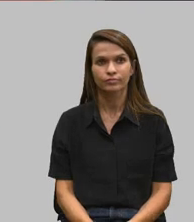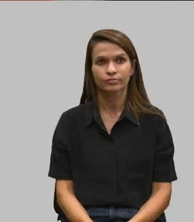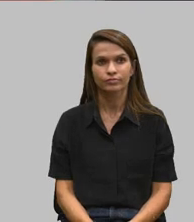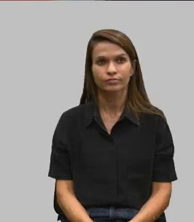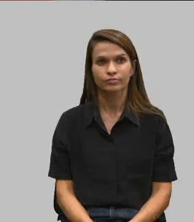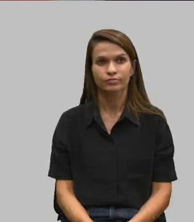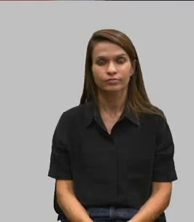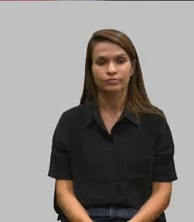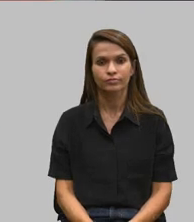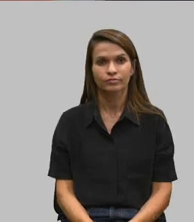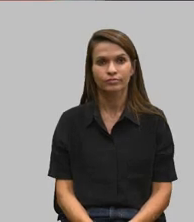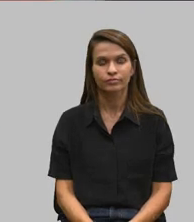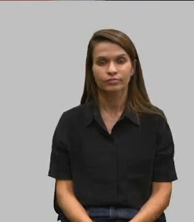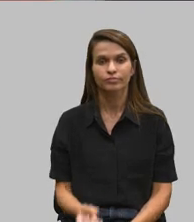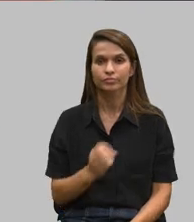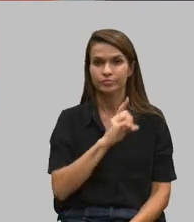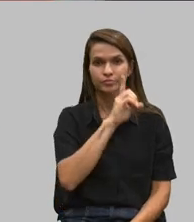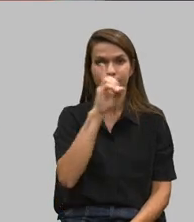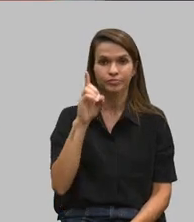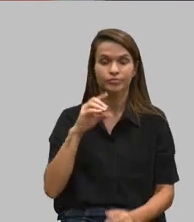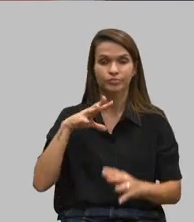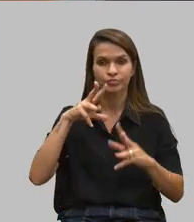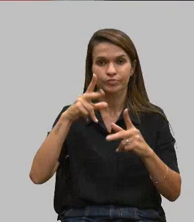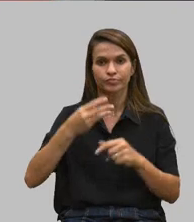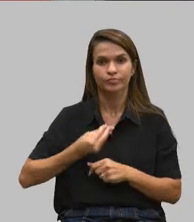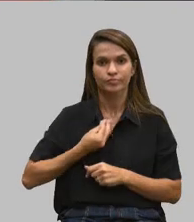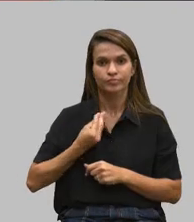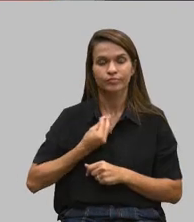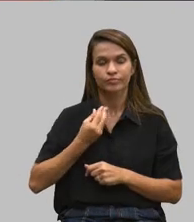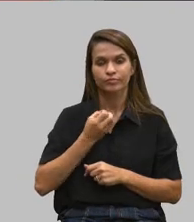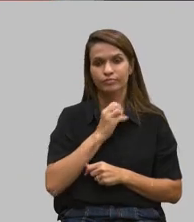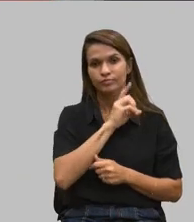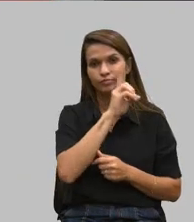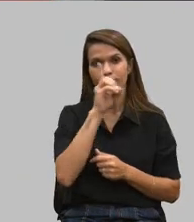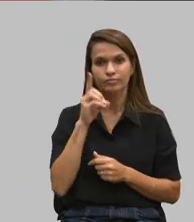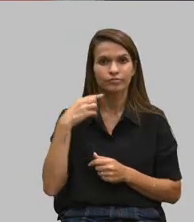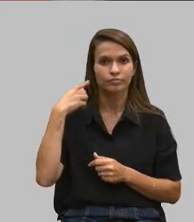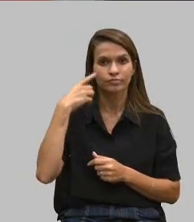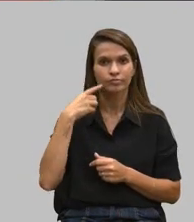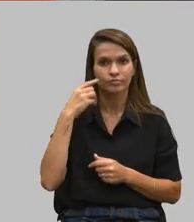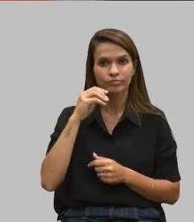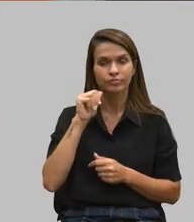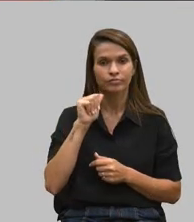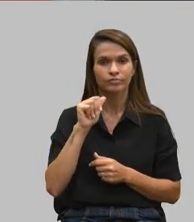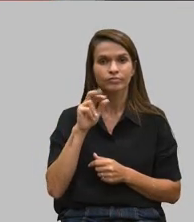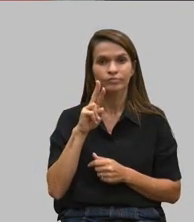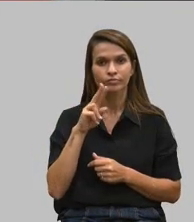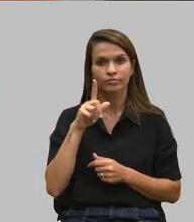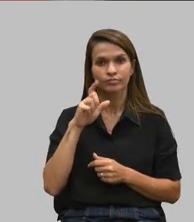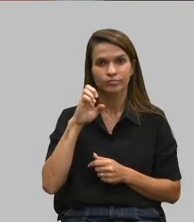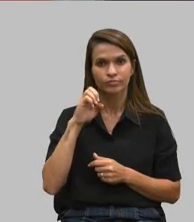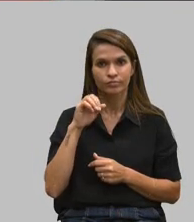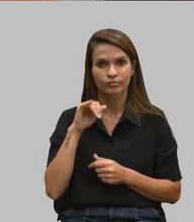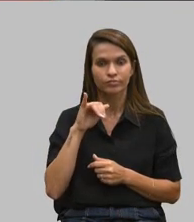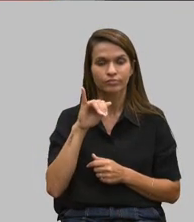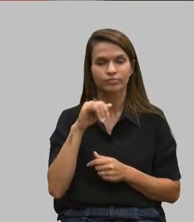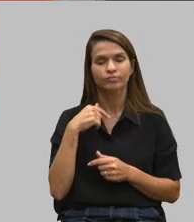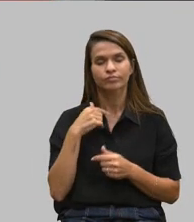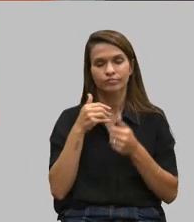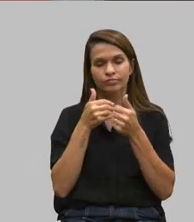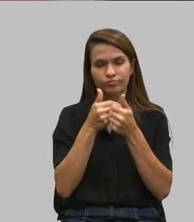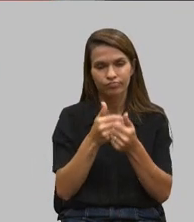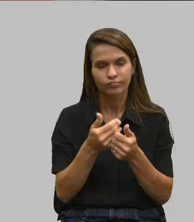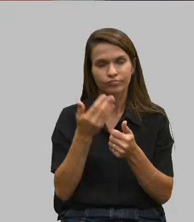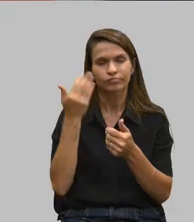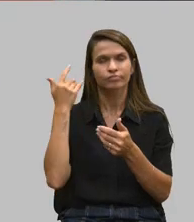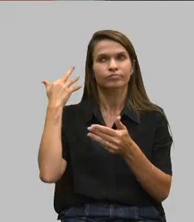psicóloga Bom dia a todos presentes Bom dia Deputado ar que eu já acompanho há muito tempo aqui